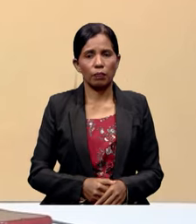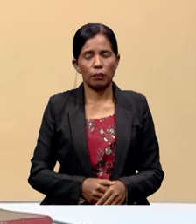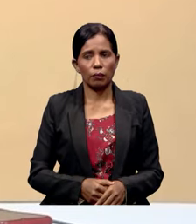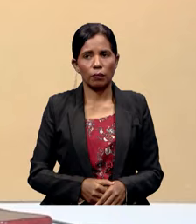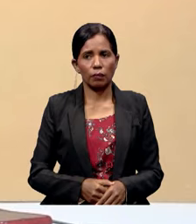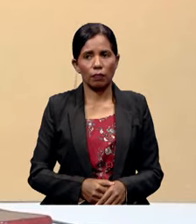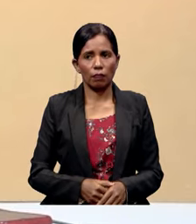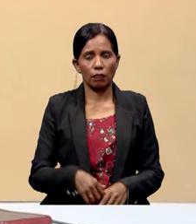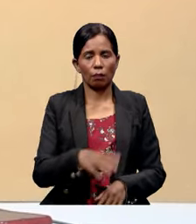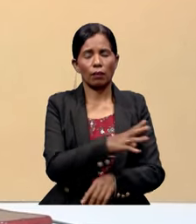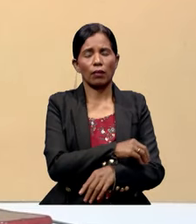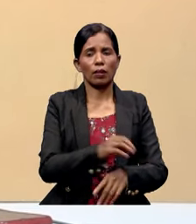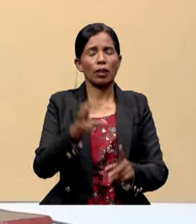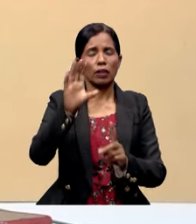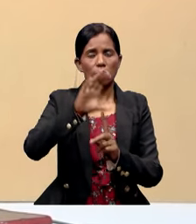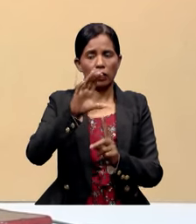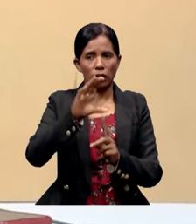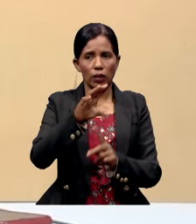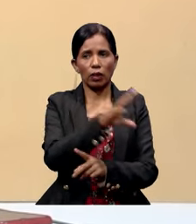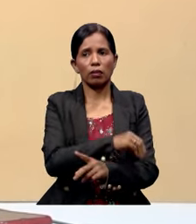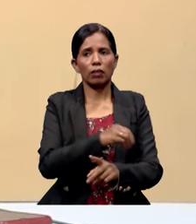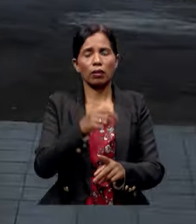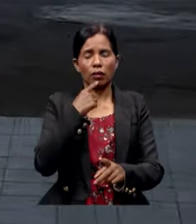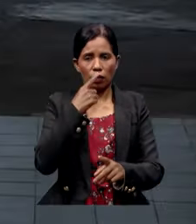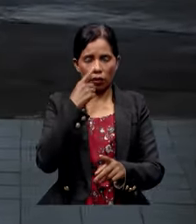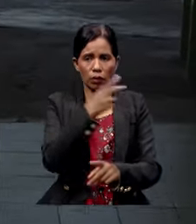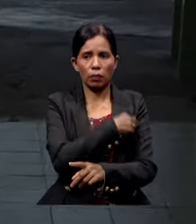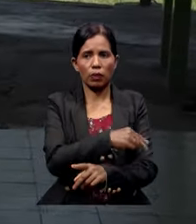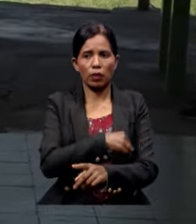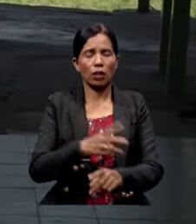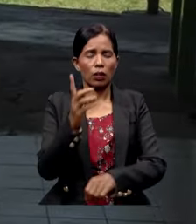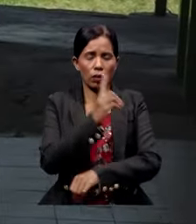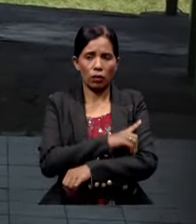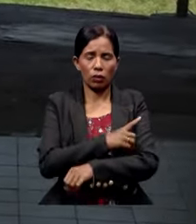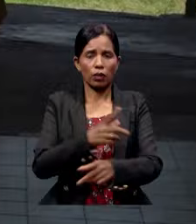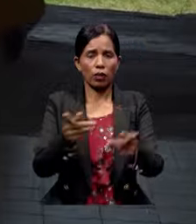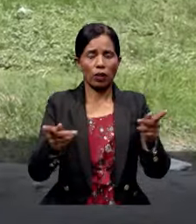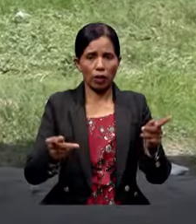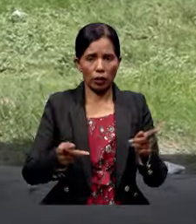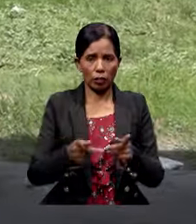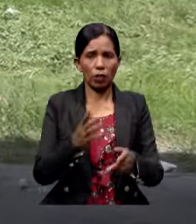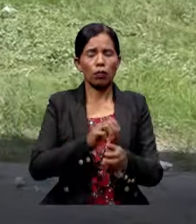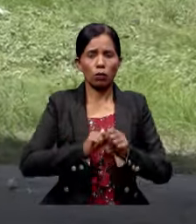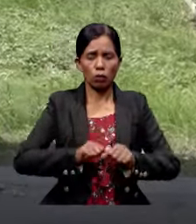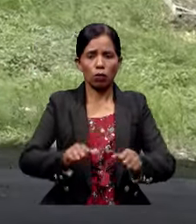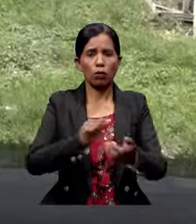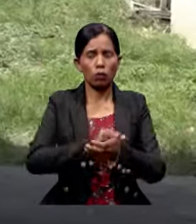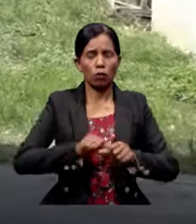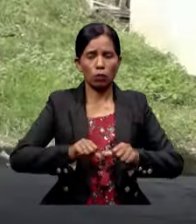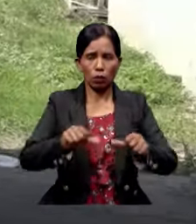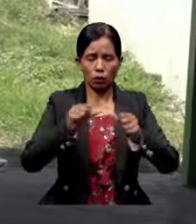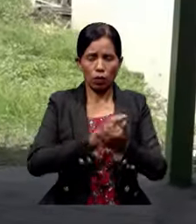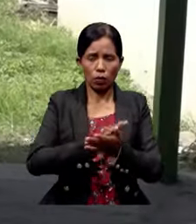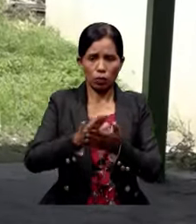Chefe Controlo Qualidade Hospital Nacional Guiduvala da Resateten, cada lorom pessoal limpeza sira continua a mos sala no arredores de